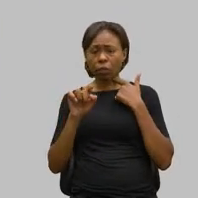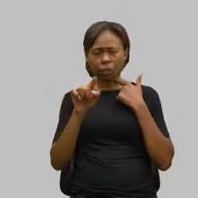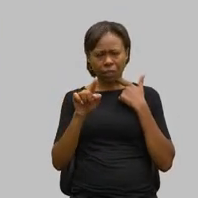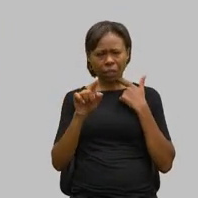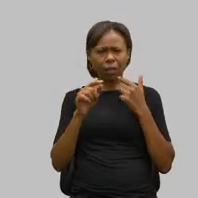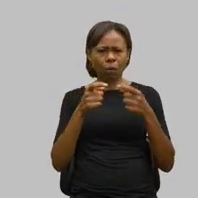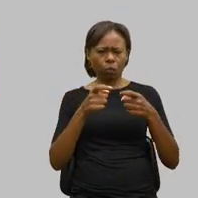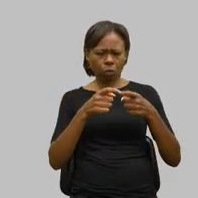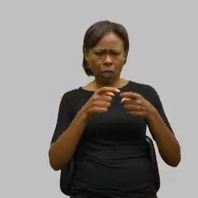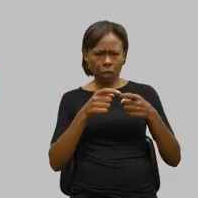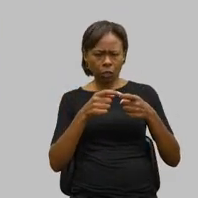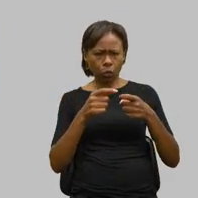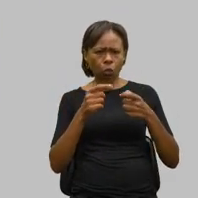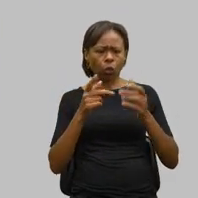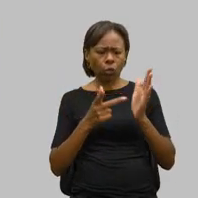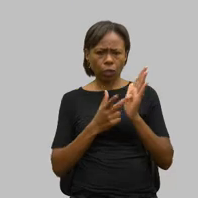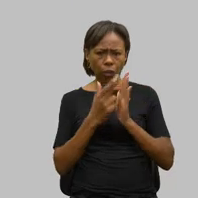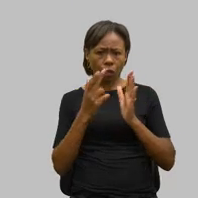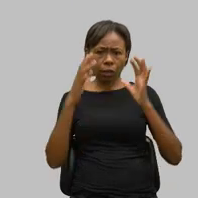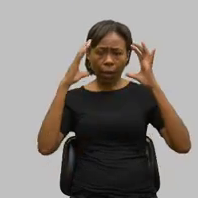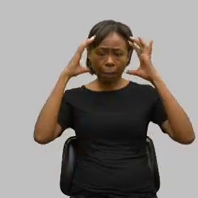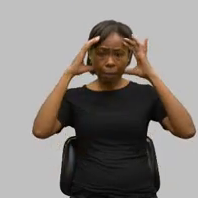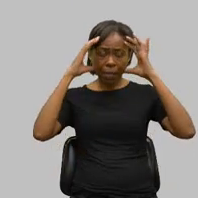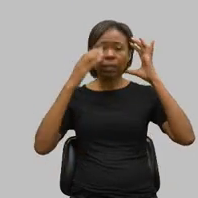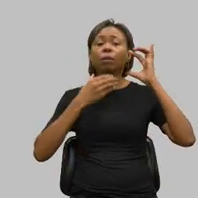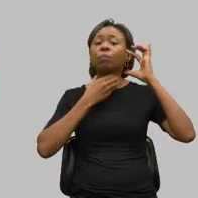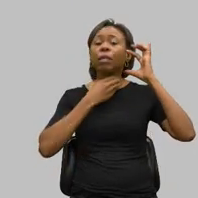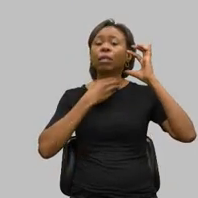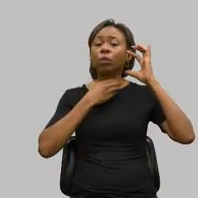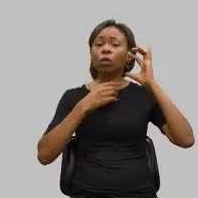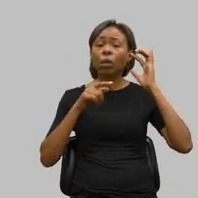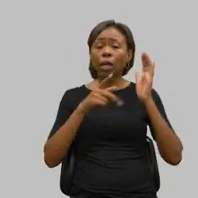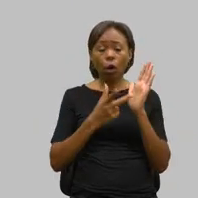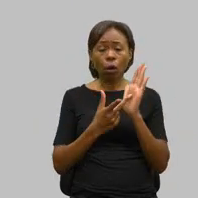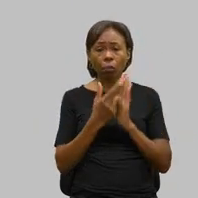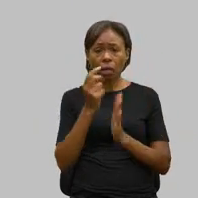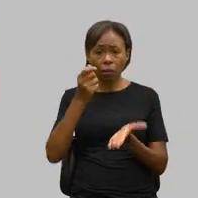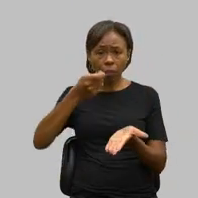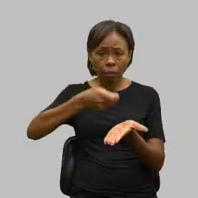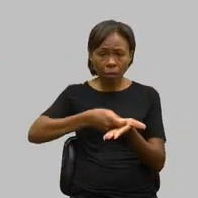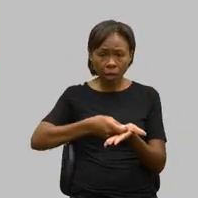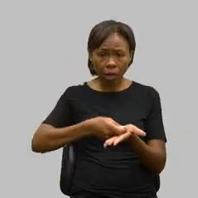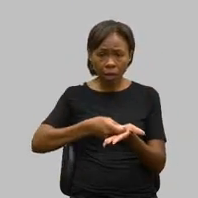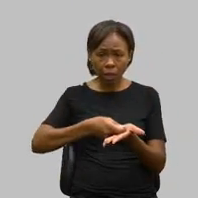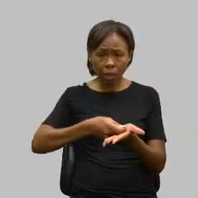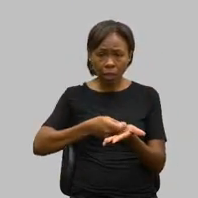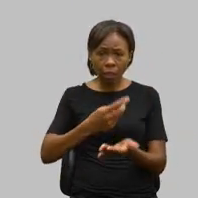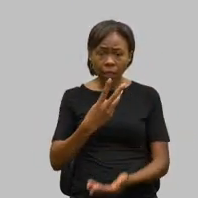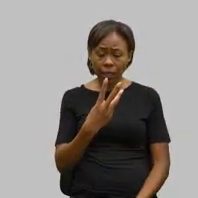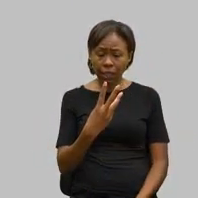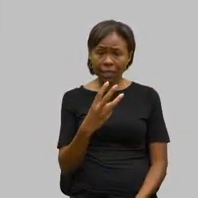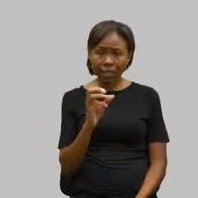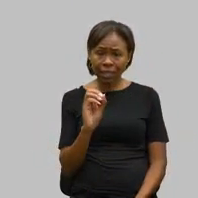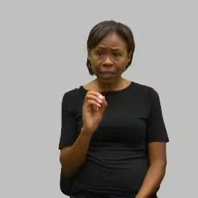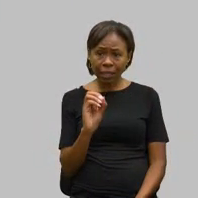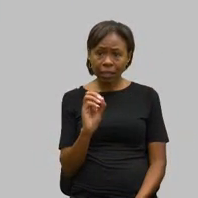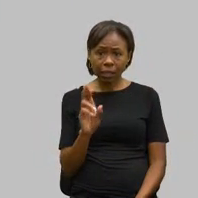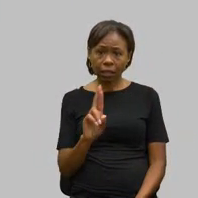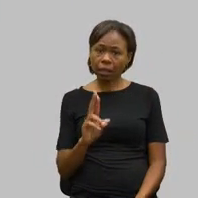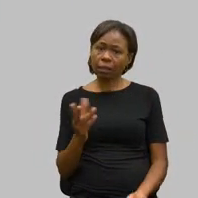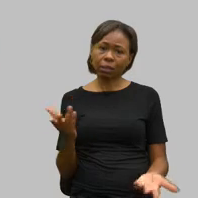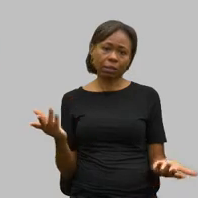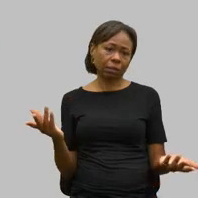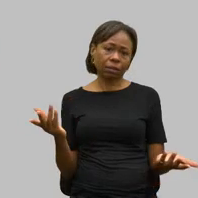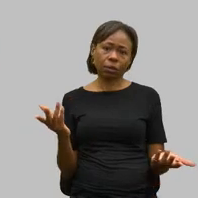de cirurgia para ele operar e no final ele receber 30 reais. É difícil o hospital que não é